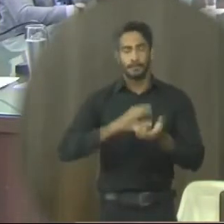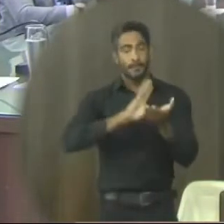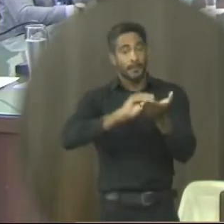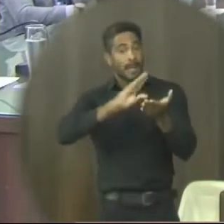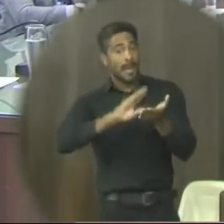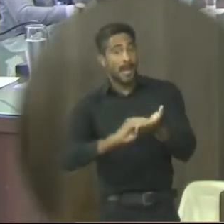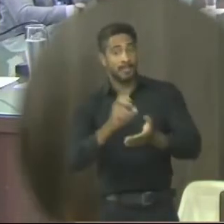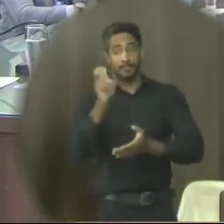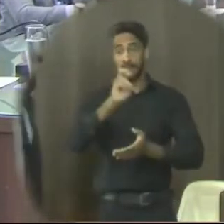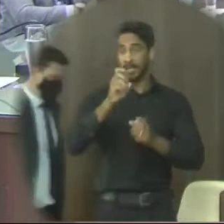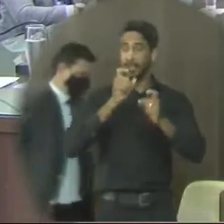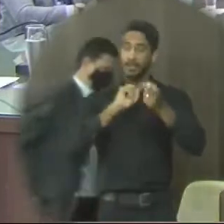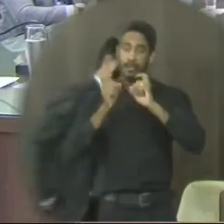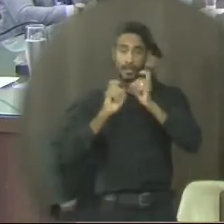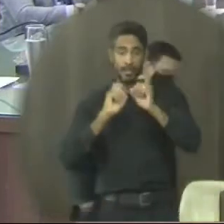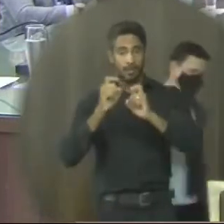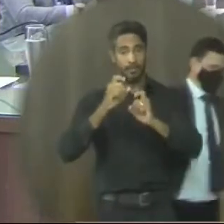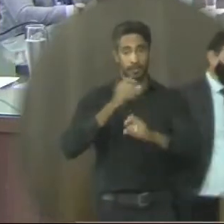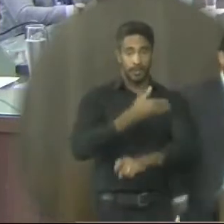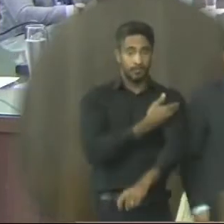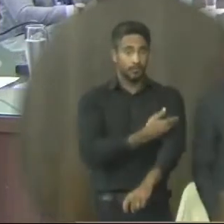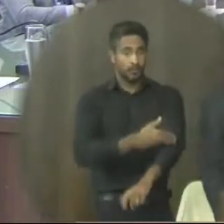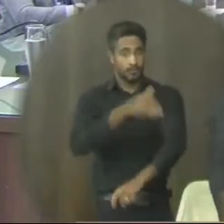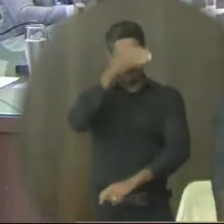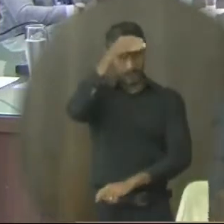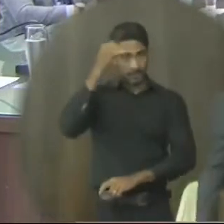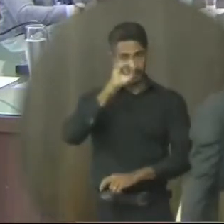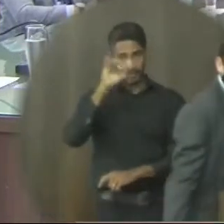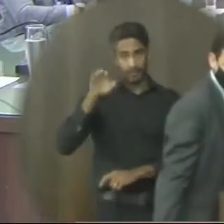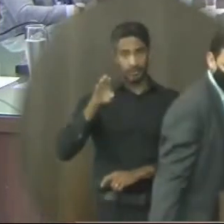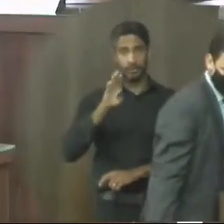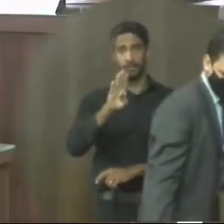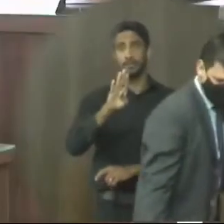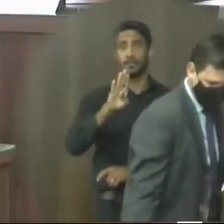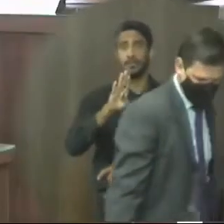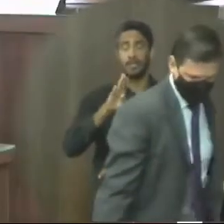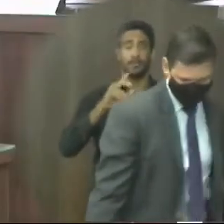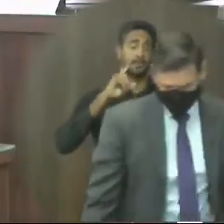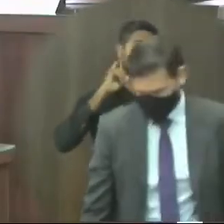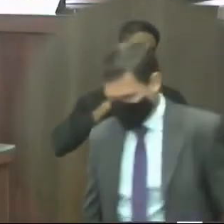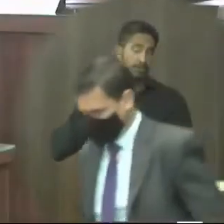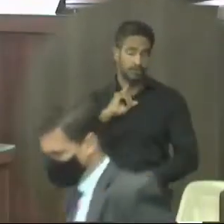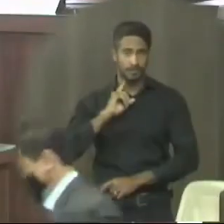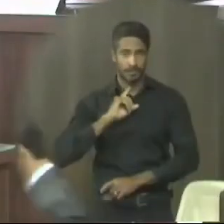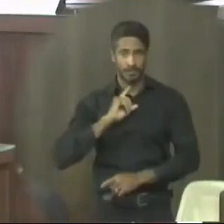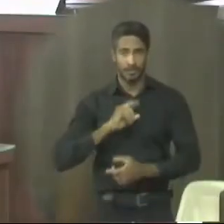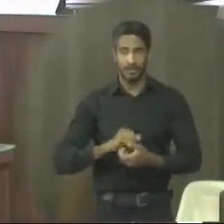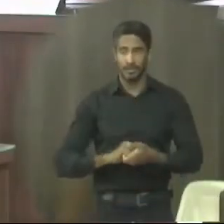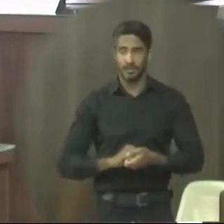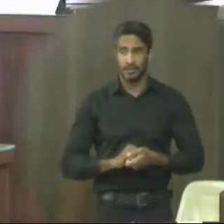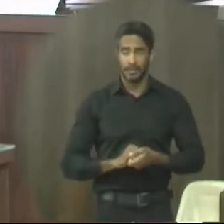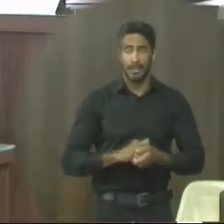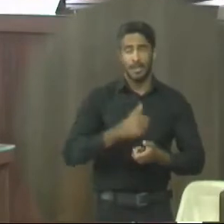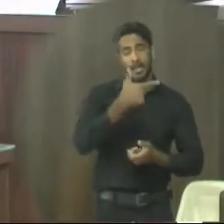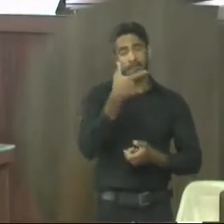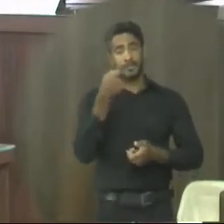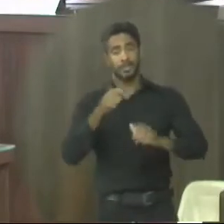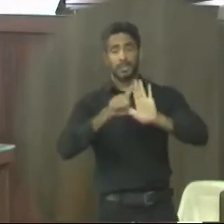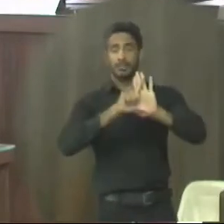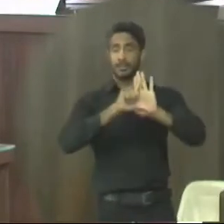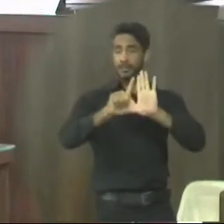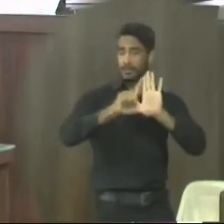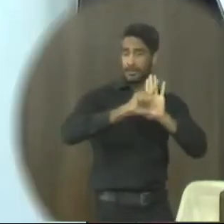Ata da quinta reunião ordinária da Câmara Municipal de Janaúba, Minas Gerais, da 20ª